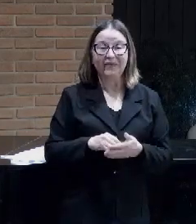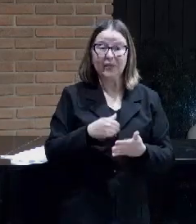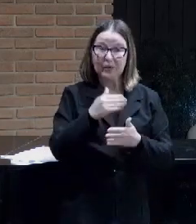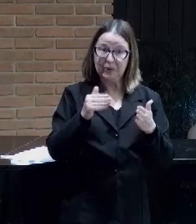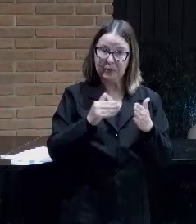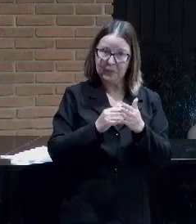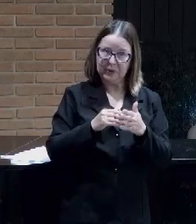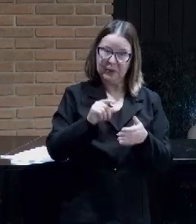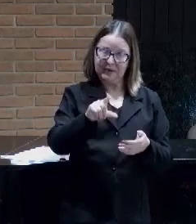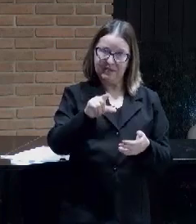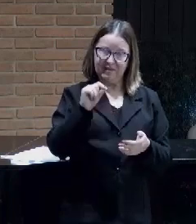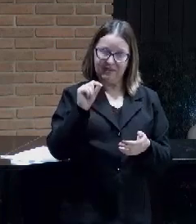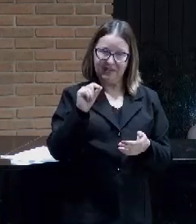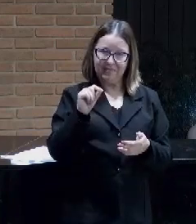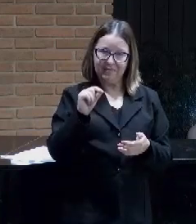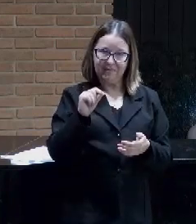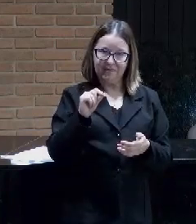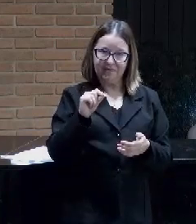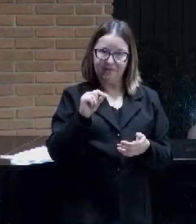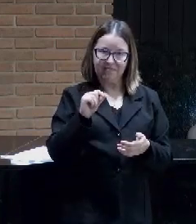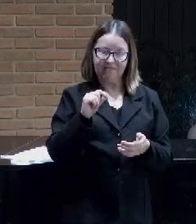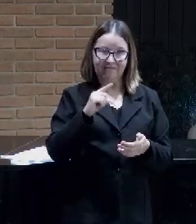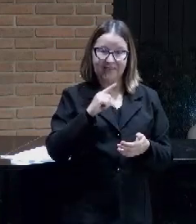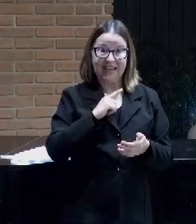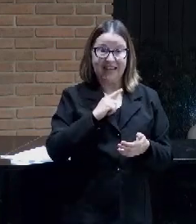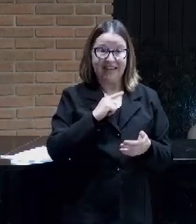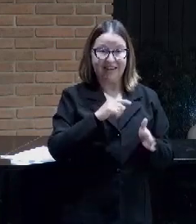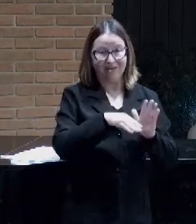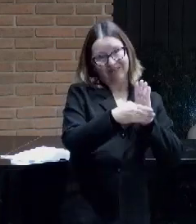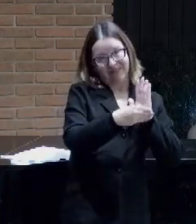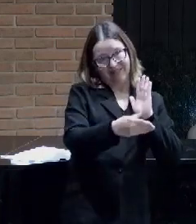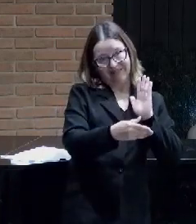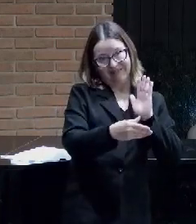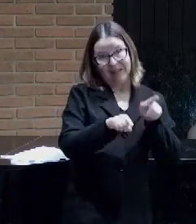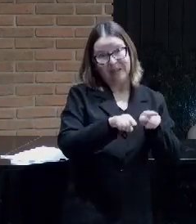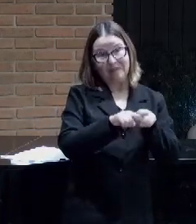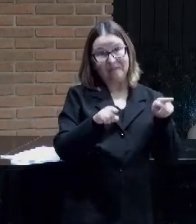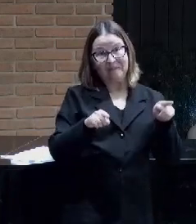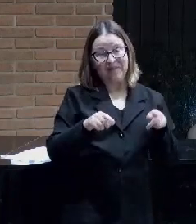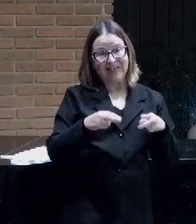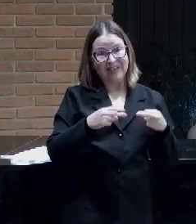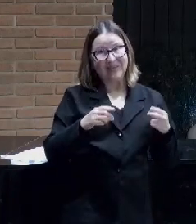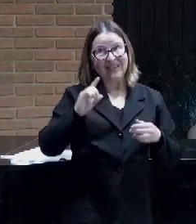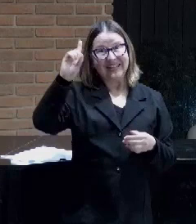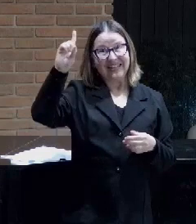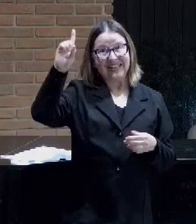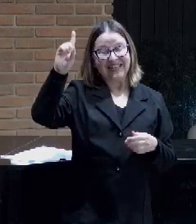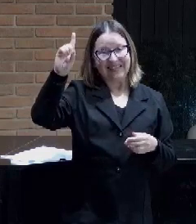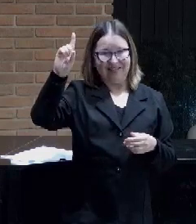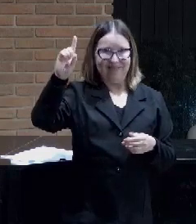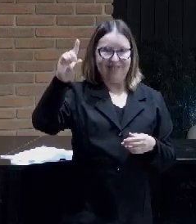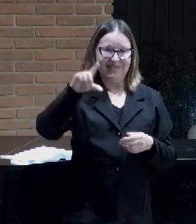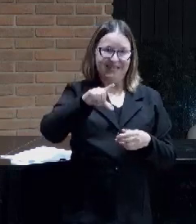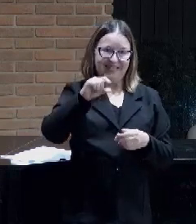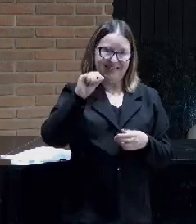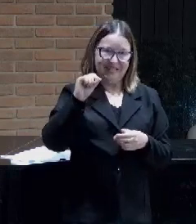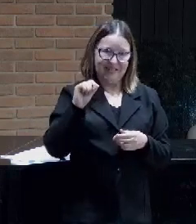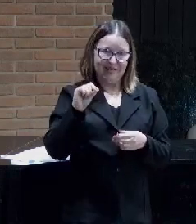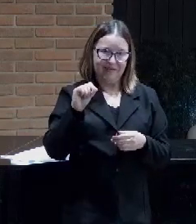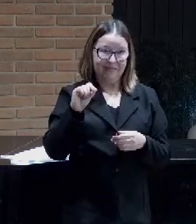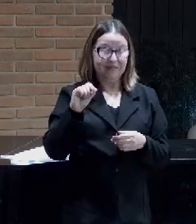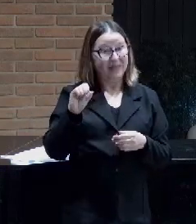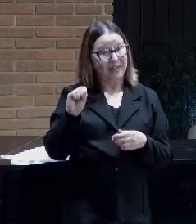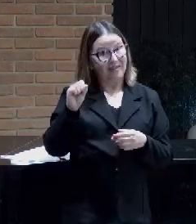consequências. Mas aquilo que Deus decide, com certeza acontece. Nem tudo aquilo que nós decidimos ou